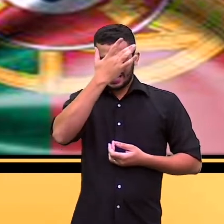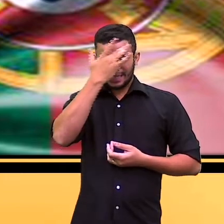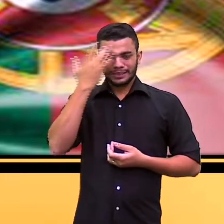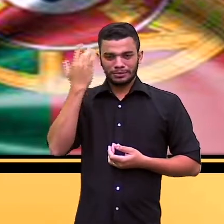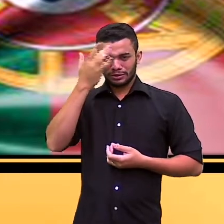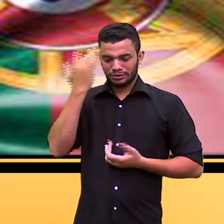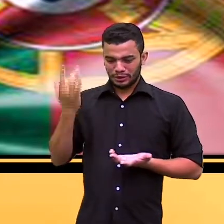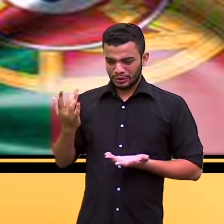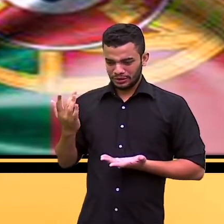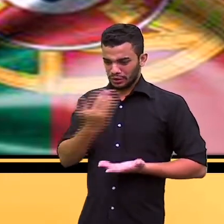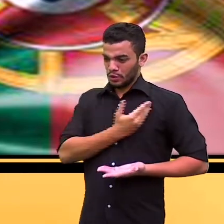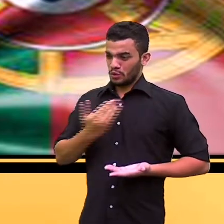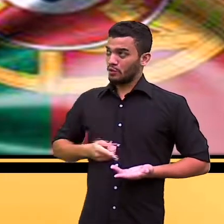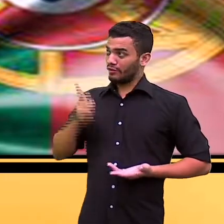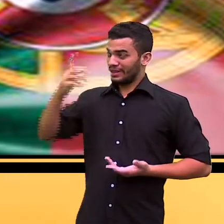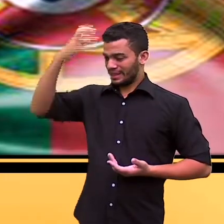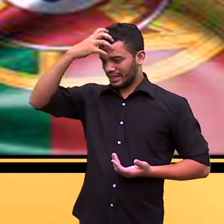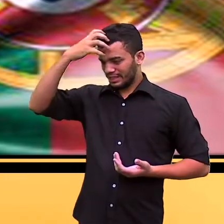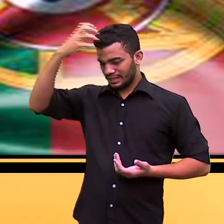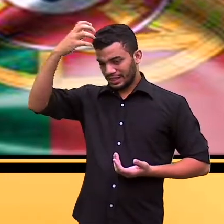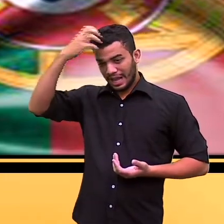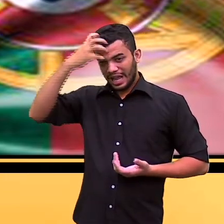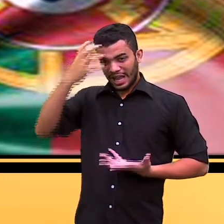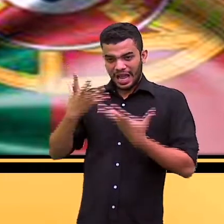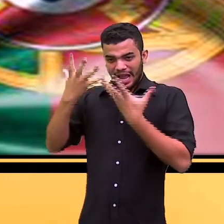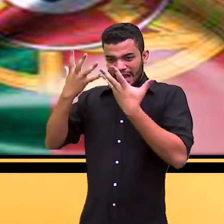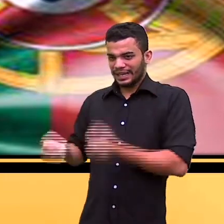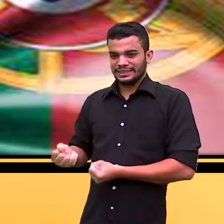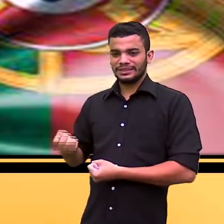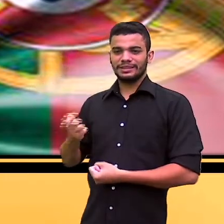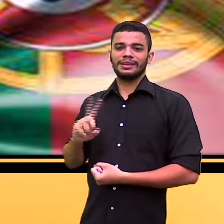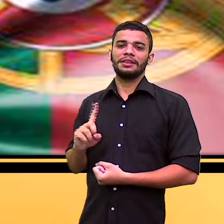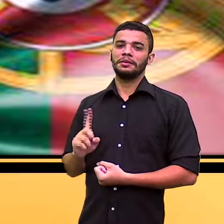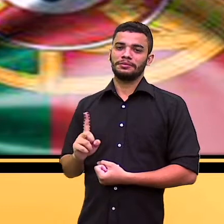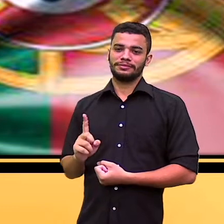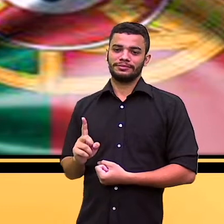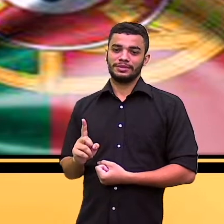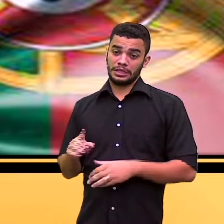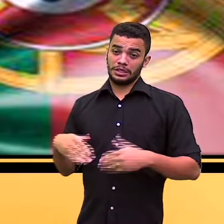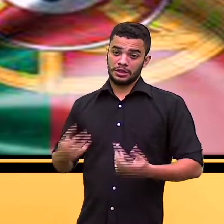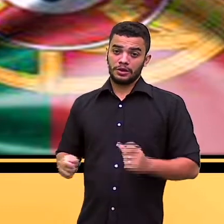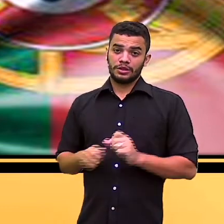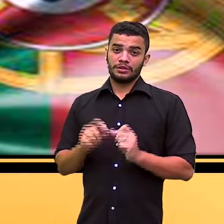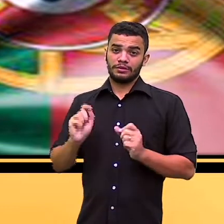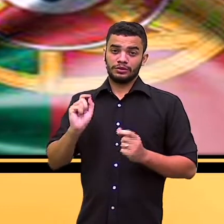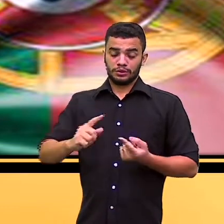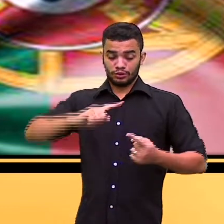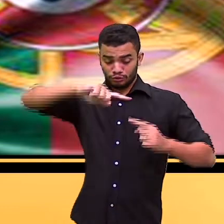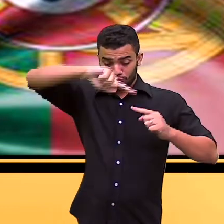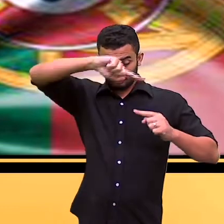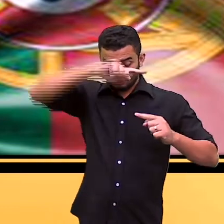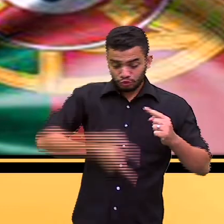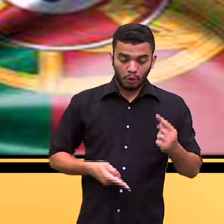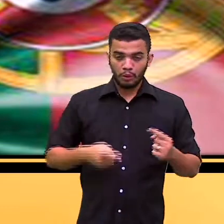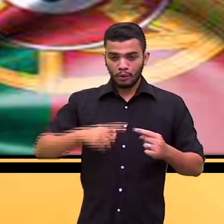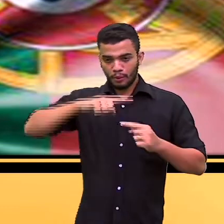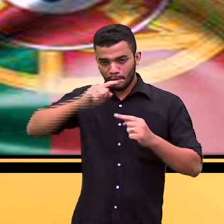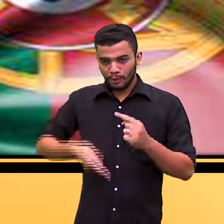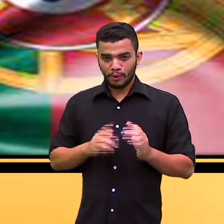estudo e sabia que eles estavam sendo exagerados naquele domínio. Então, por isso que ele